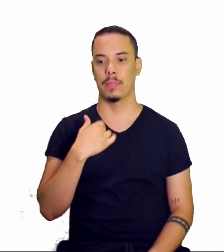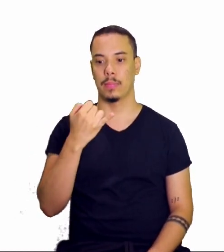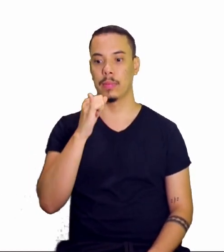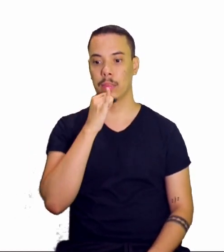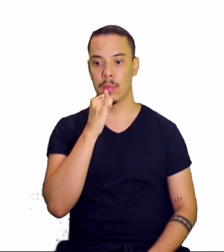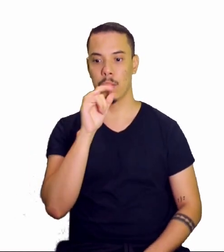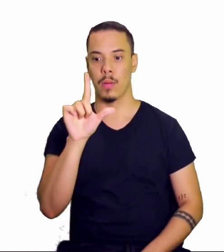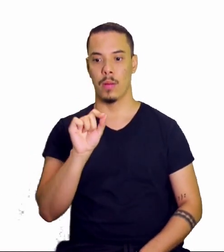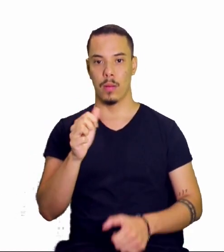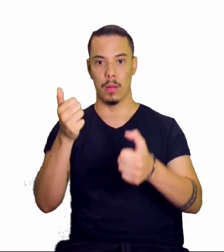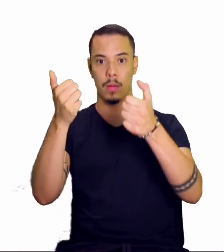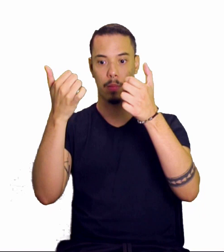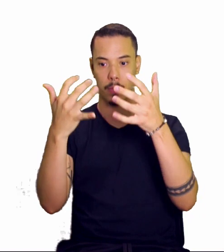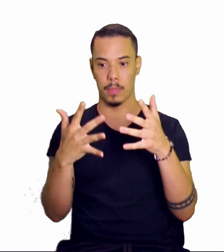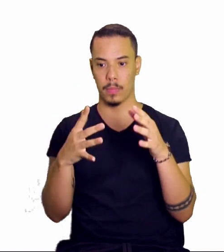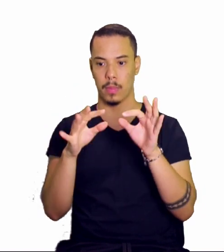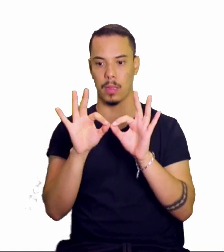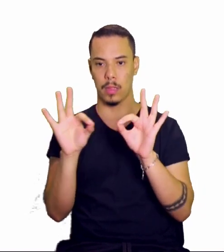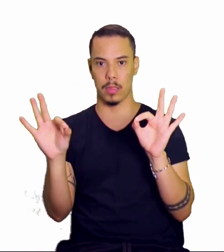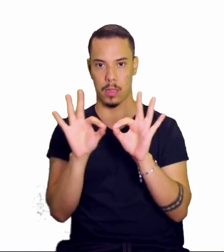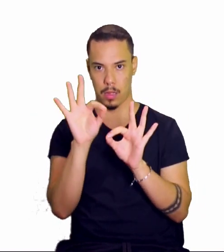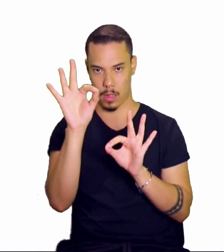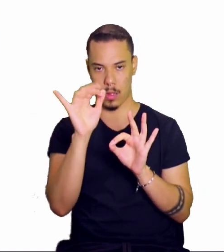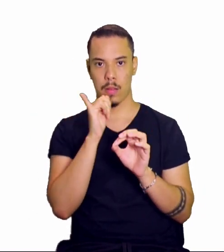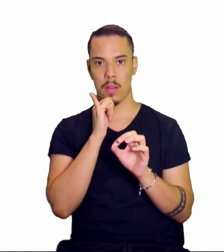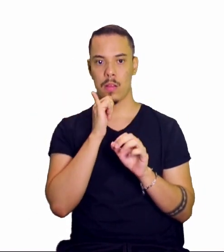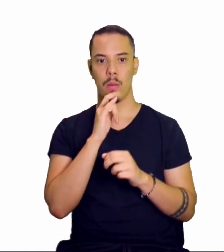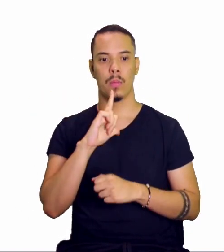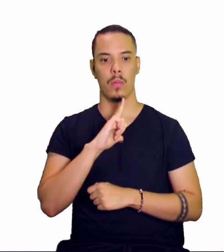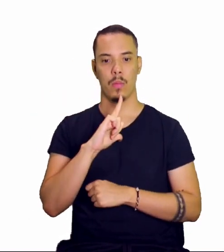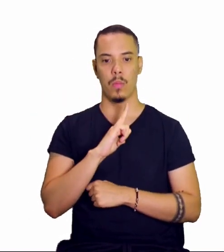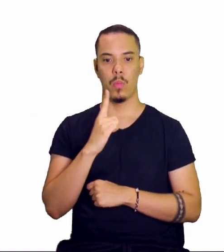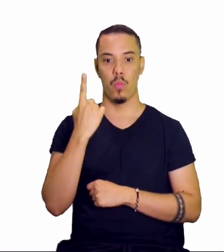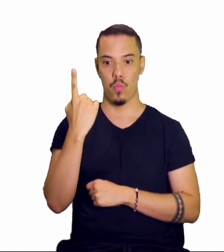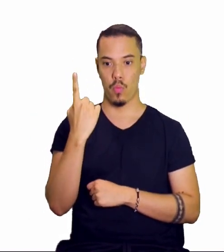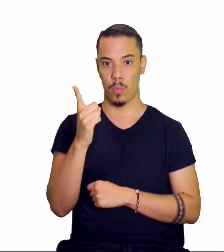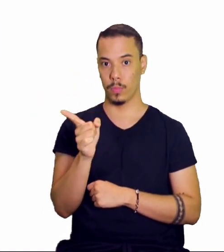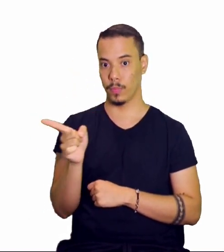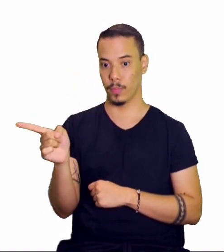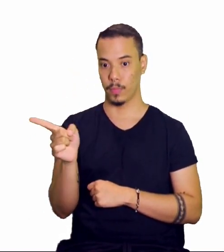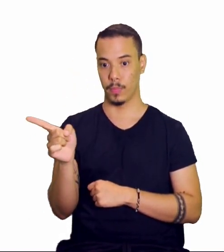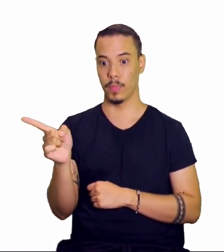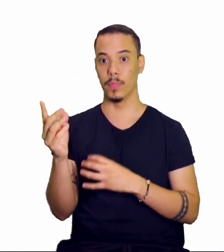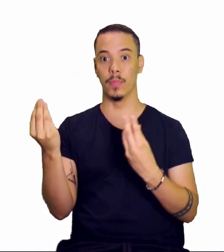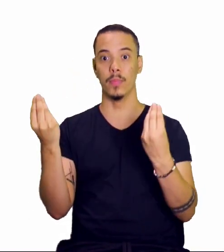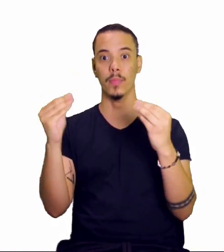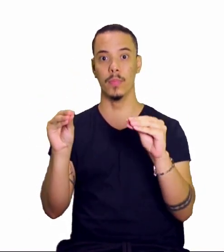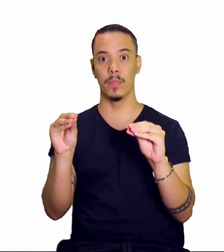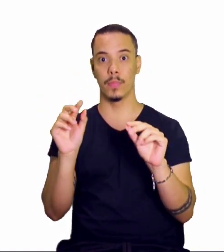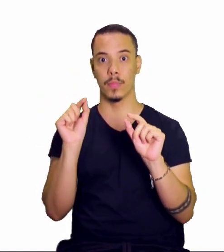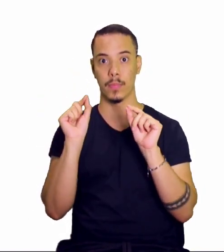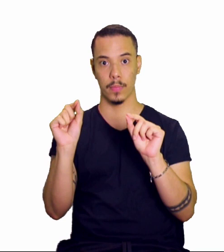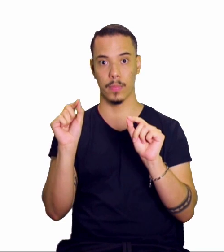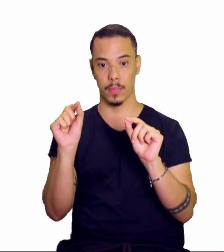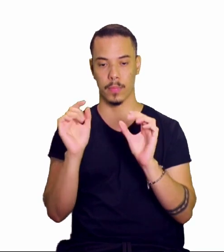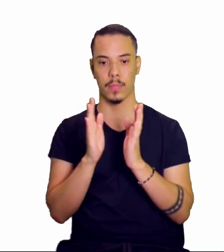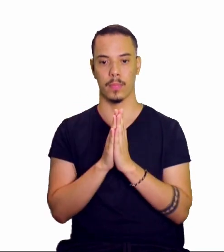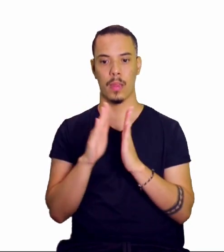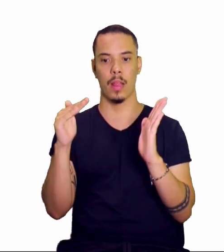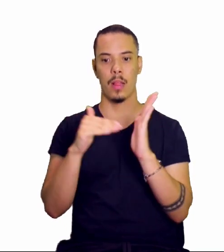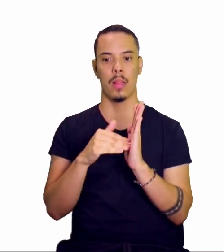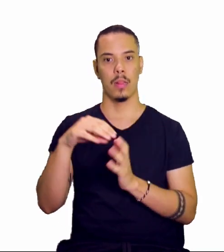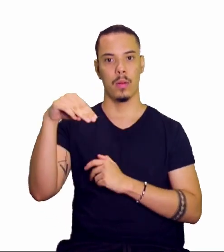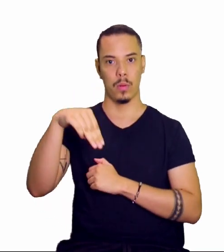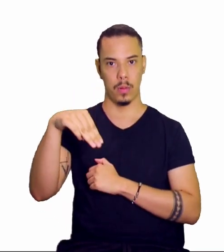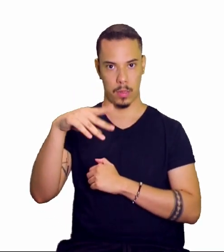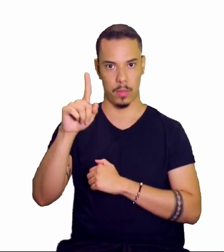consideração aquela nossa escalazinha, vamos lá, ó, Vamos completar, né, professor? Com até zerinhos. o M, né? Até o M que nós queremos,